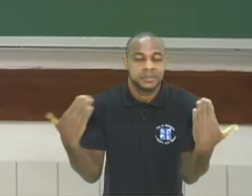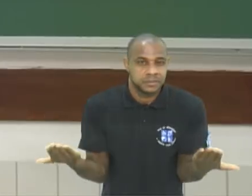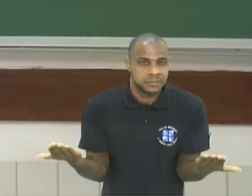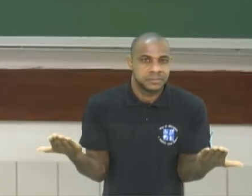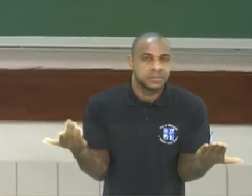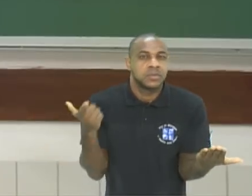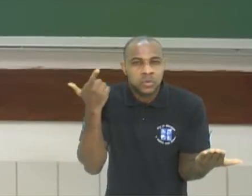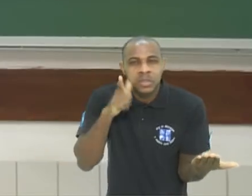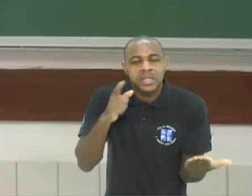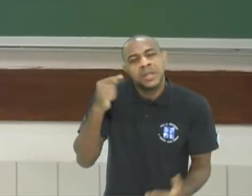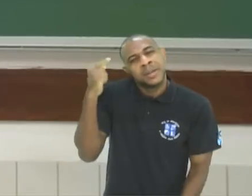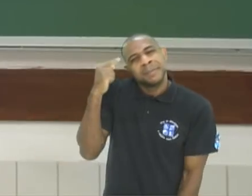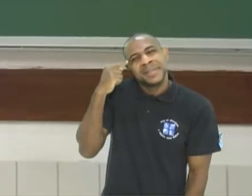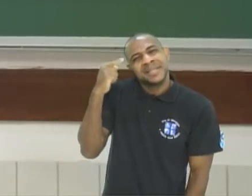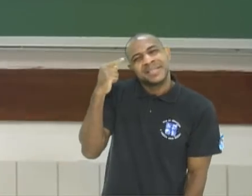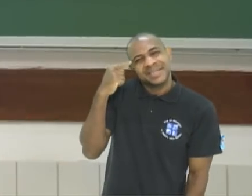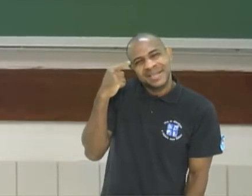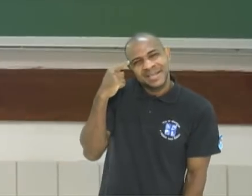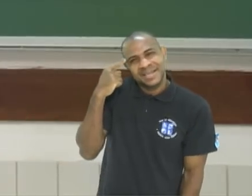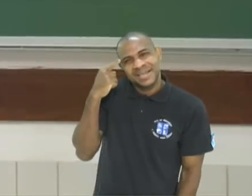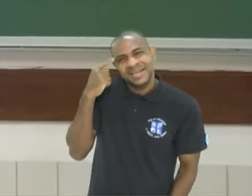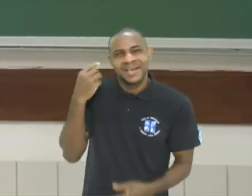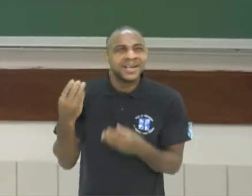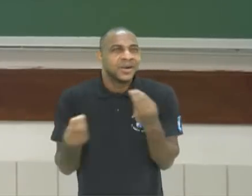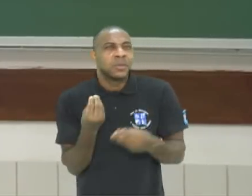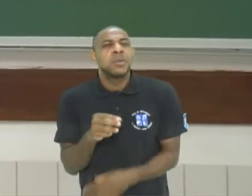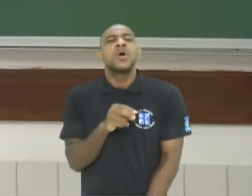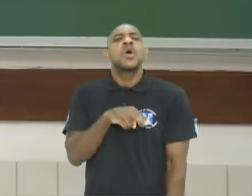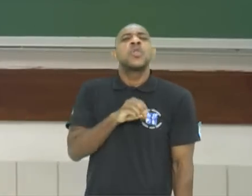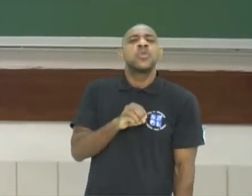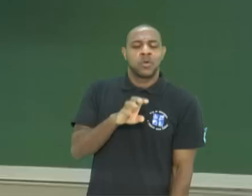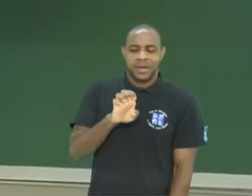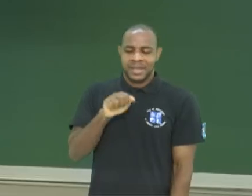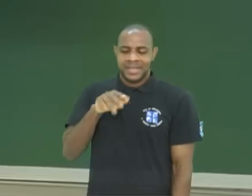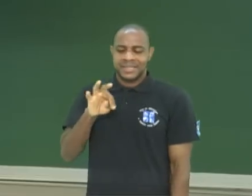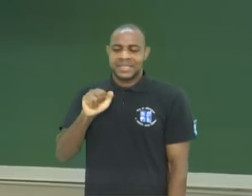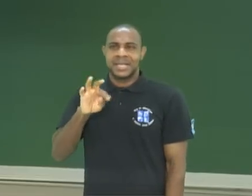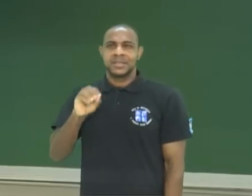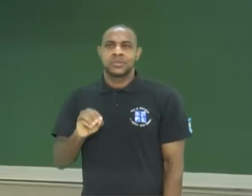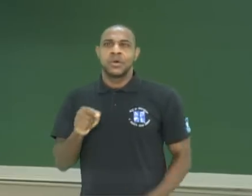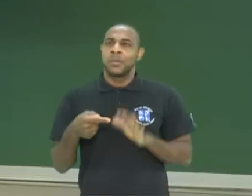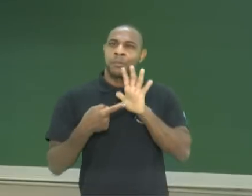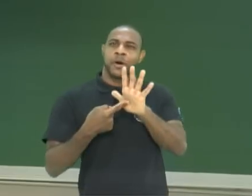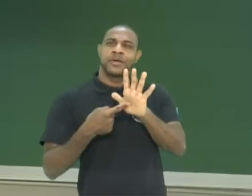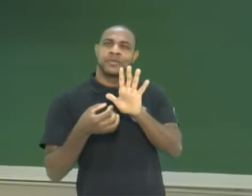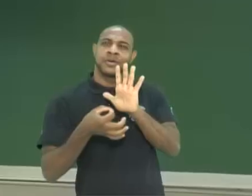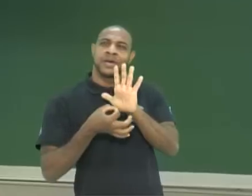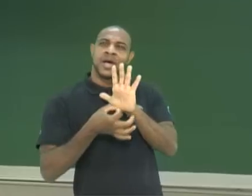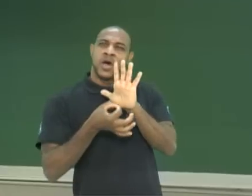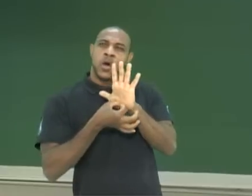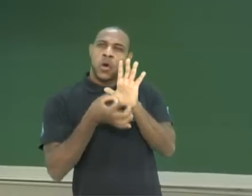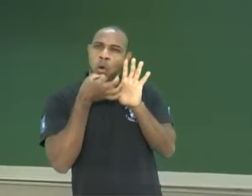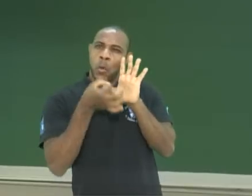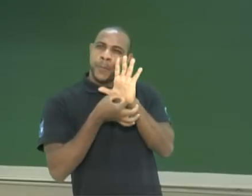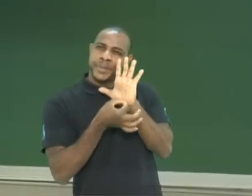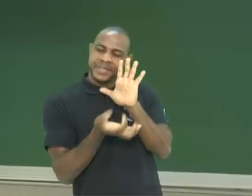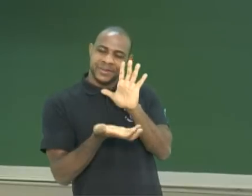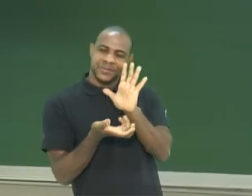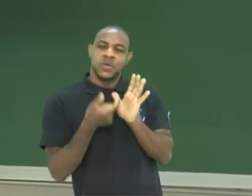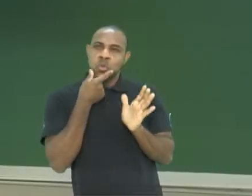Então, conseguiram pensar aí o que esse no entanto revela sobre a opinião do autor do texto,